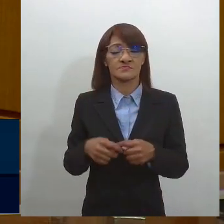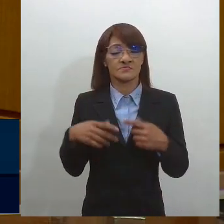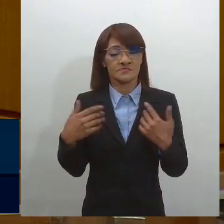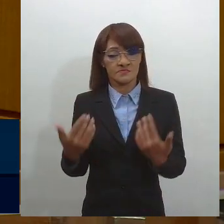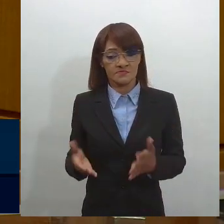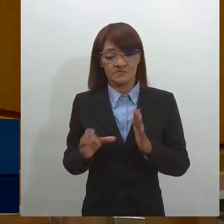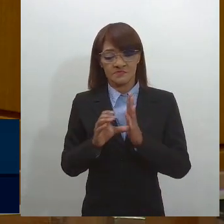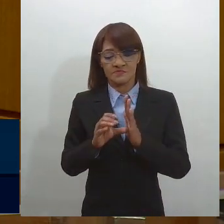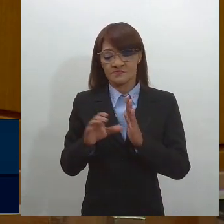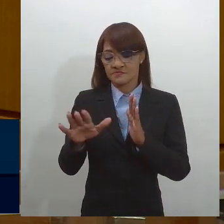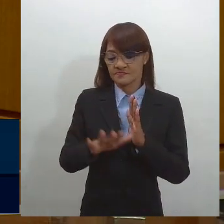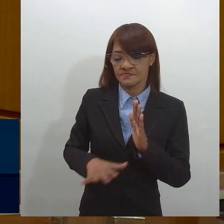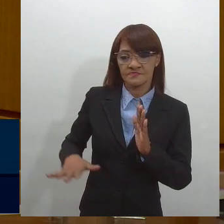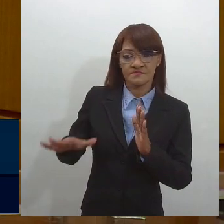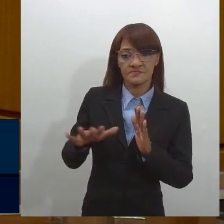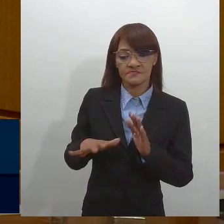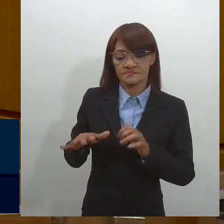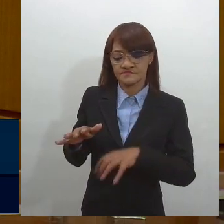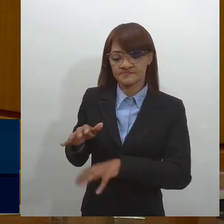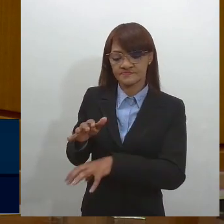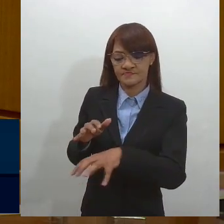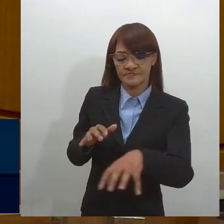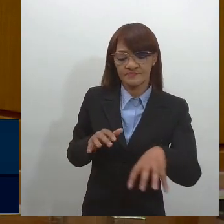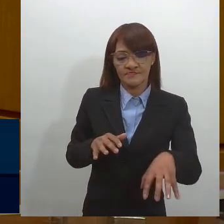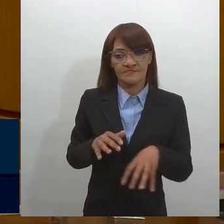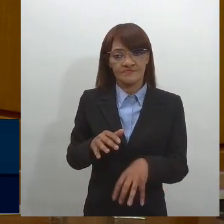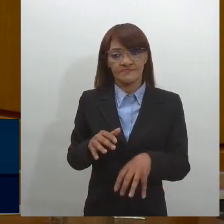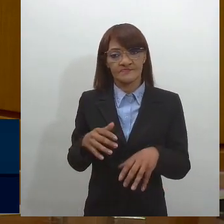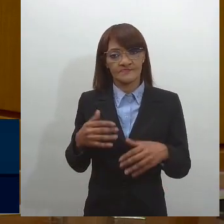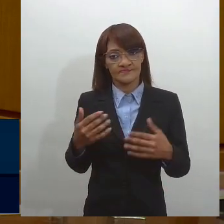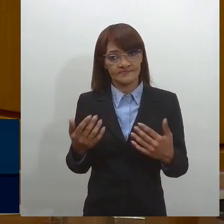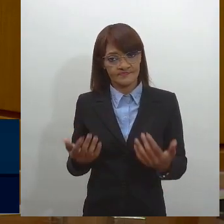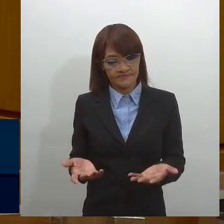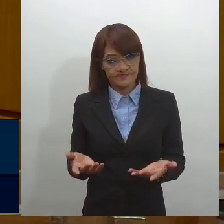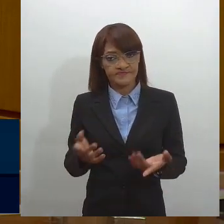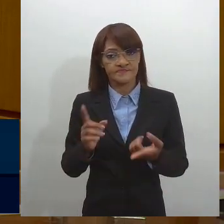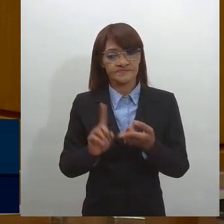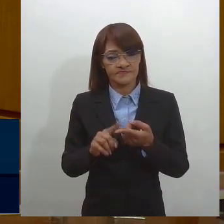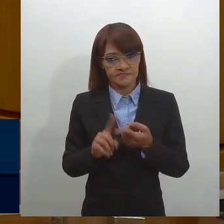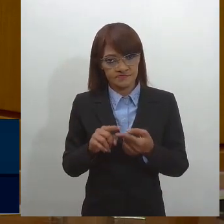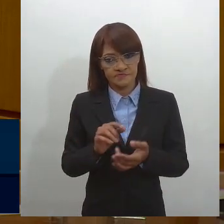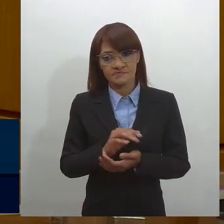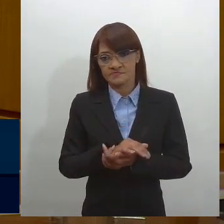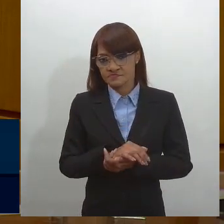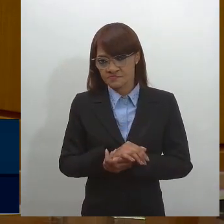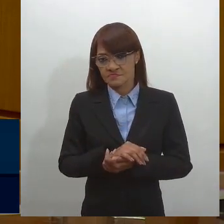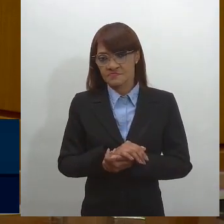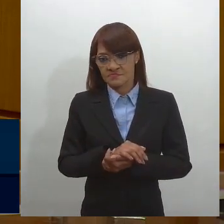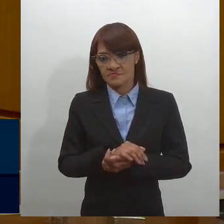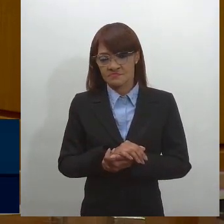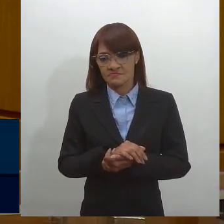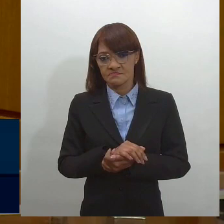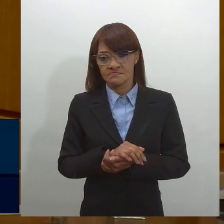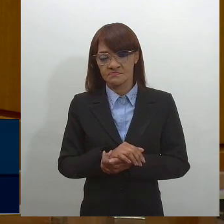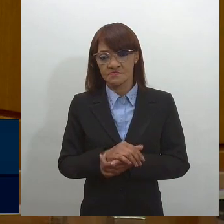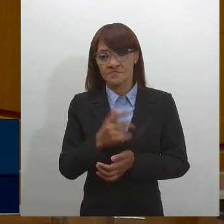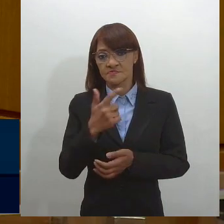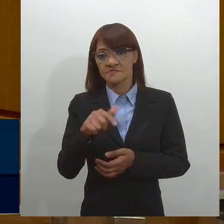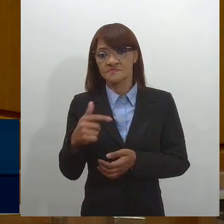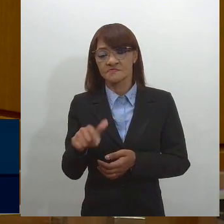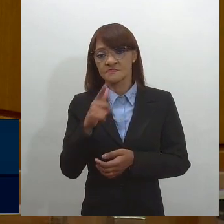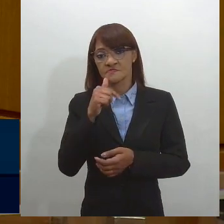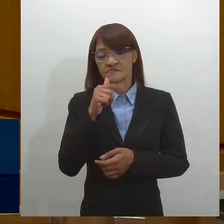as sedes do município também estão com dificuldade. E eu já disse que, inclusive,